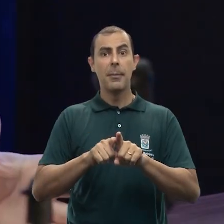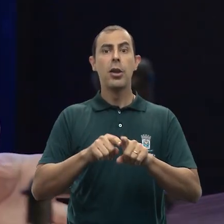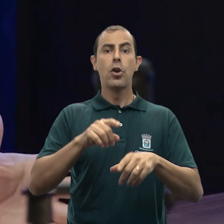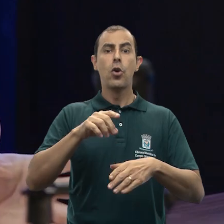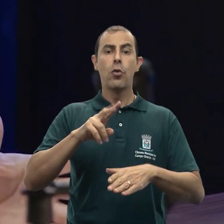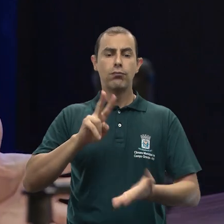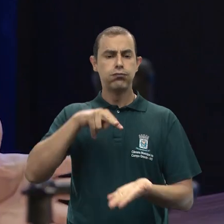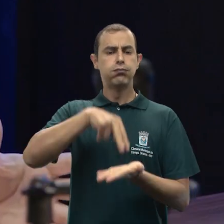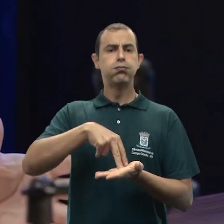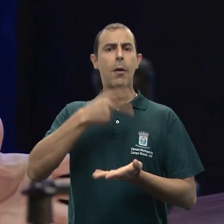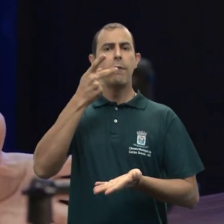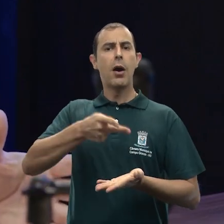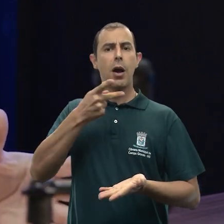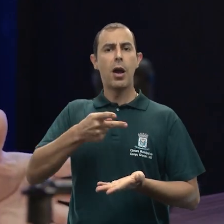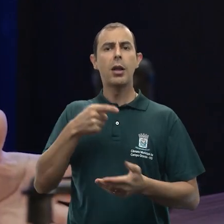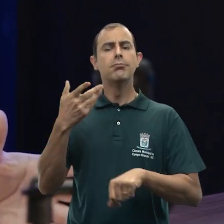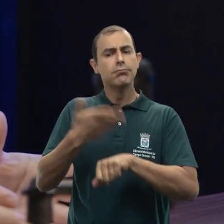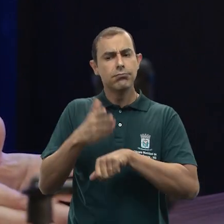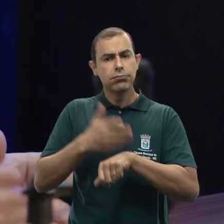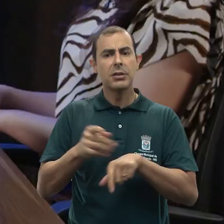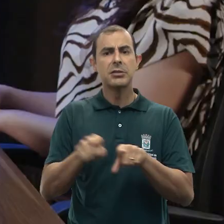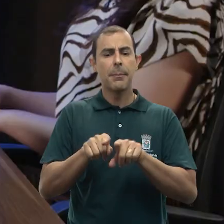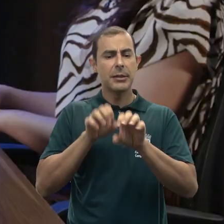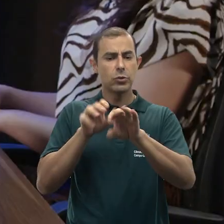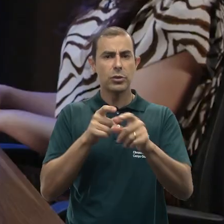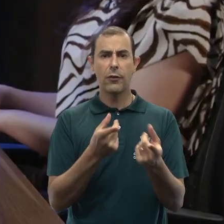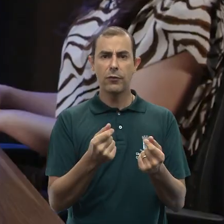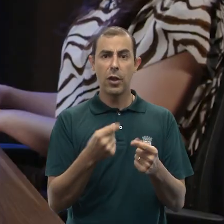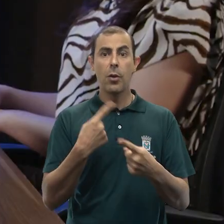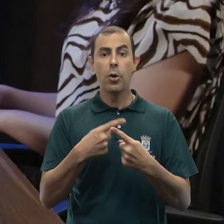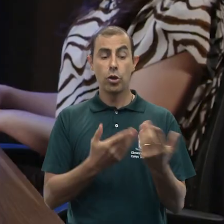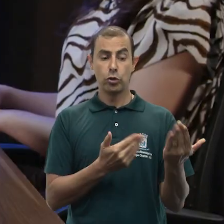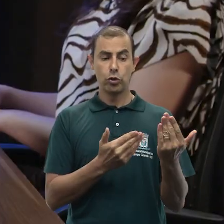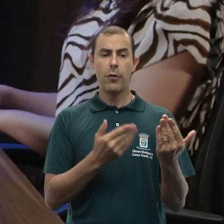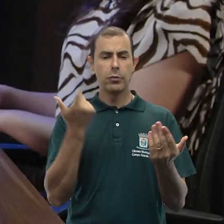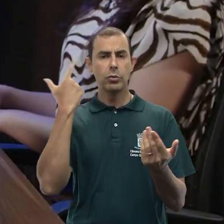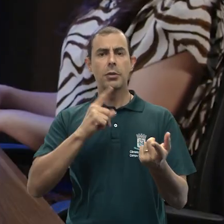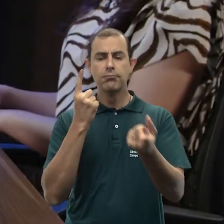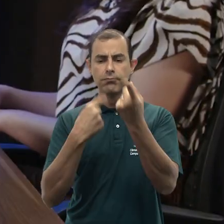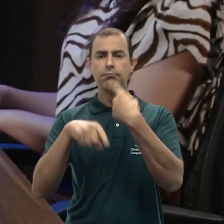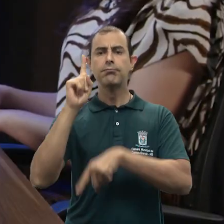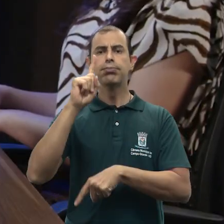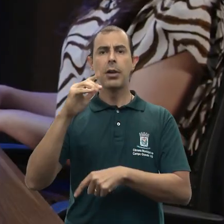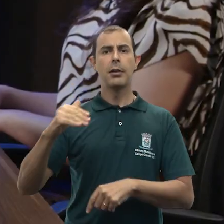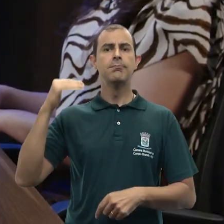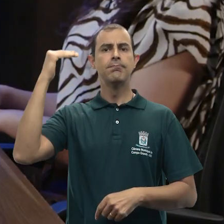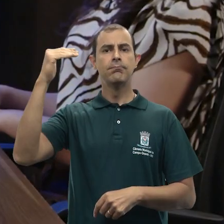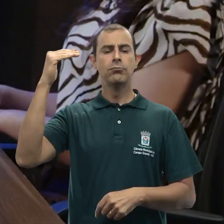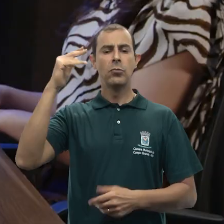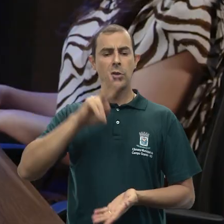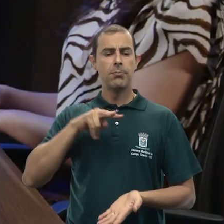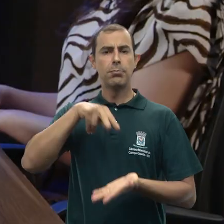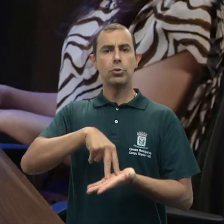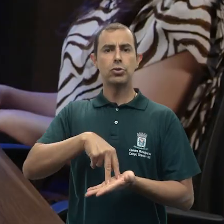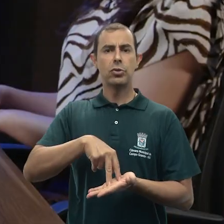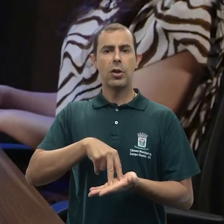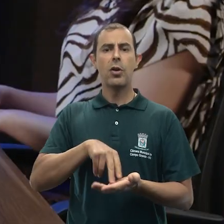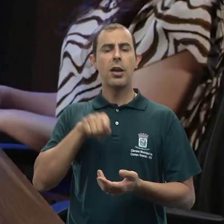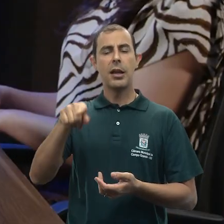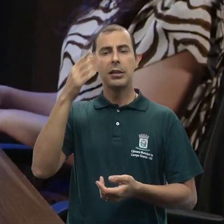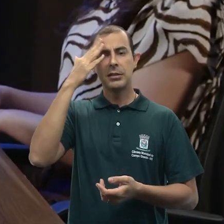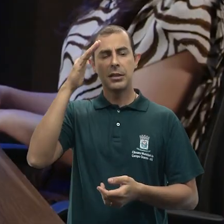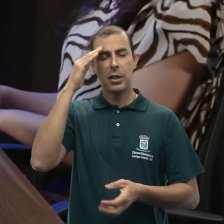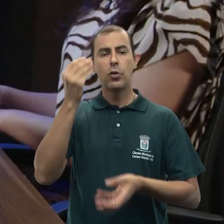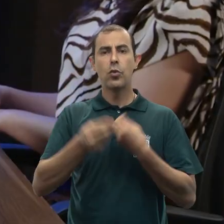financeira, para que o jovem tenha bases para ir para a vida adulta e se posicionar e entender que ele é um agente